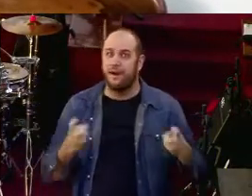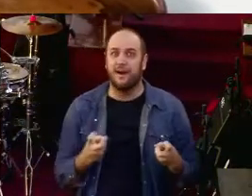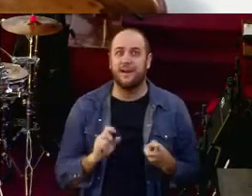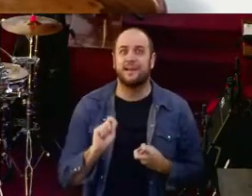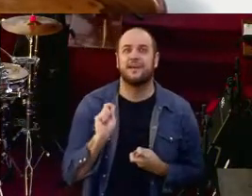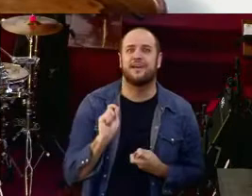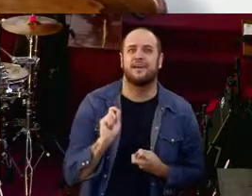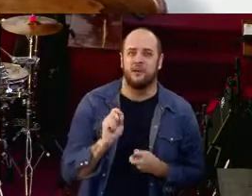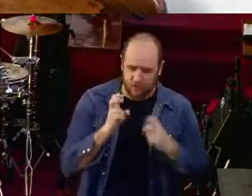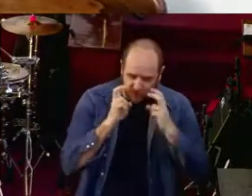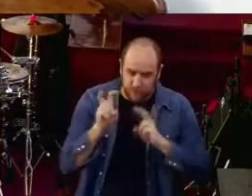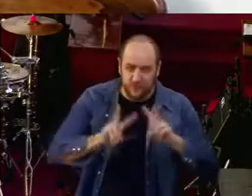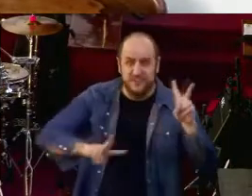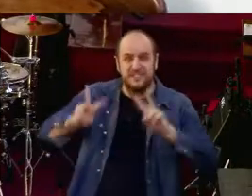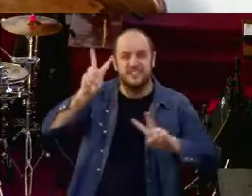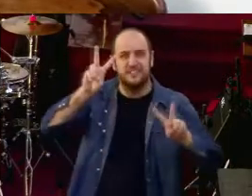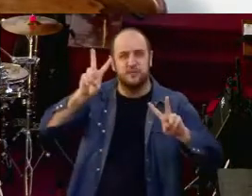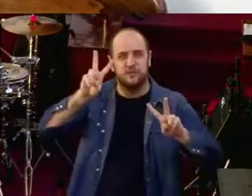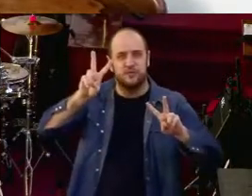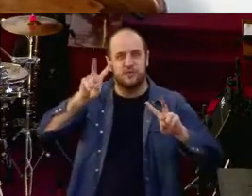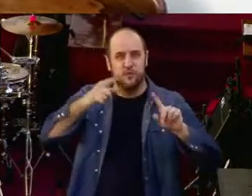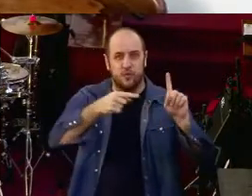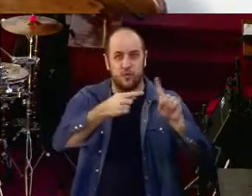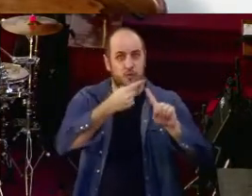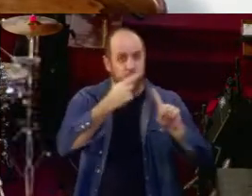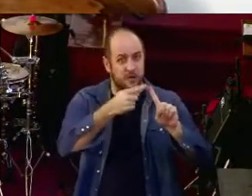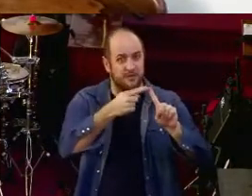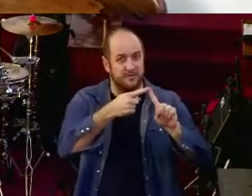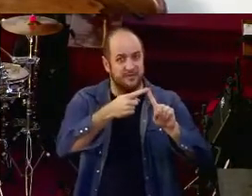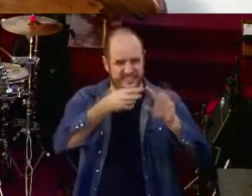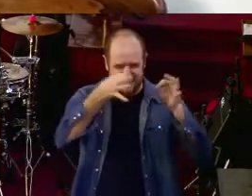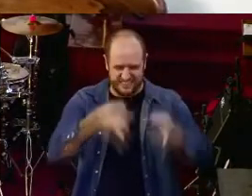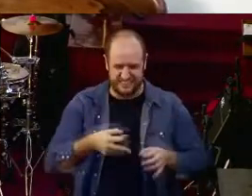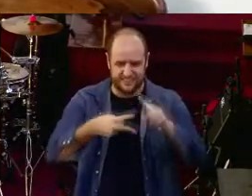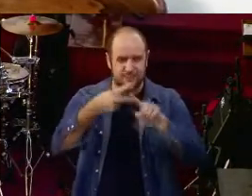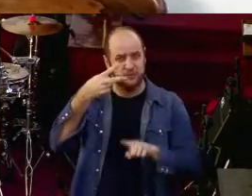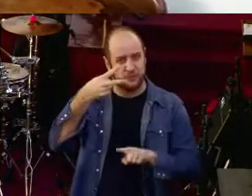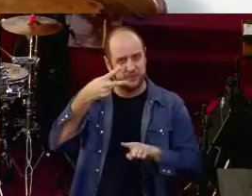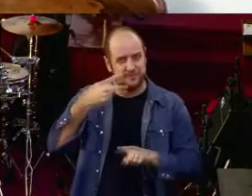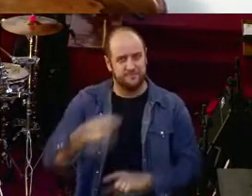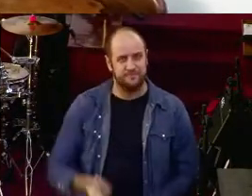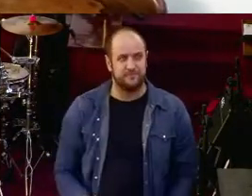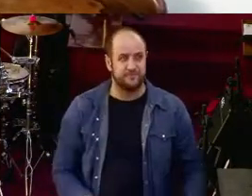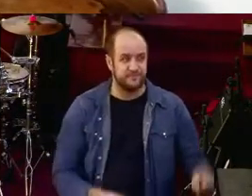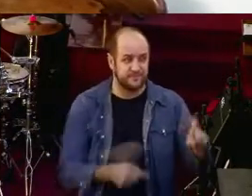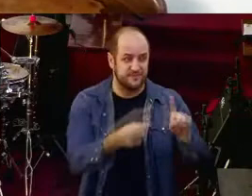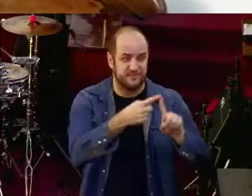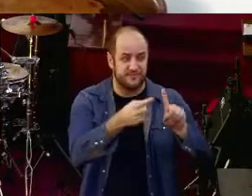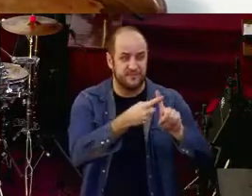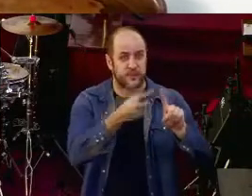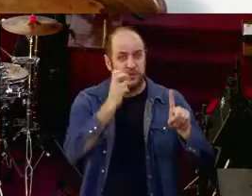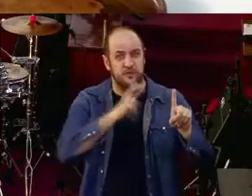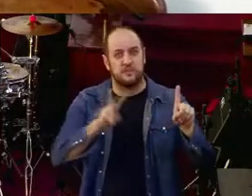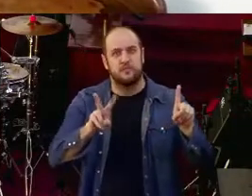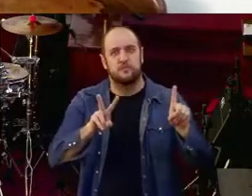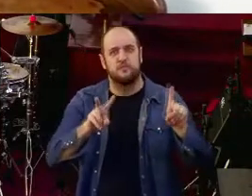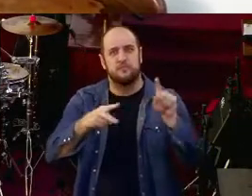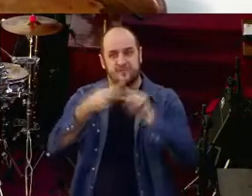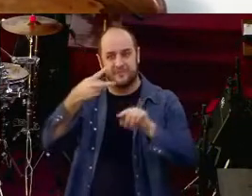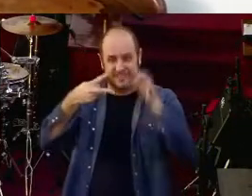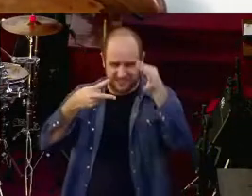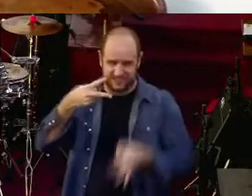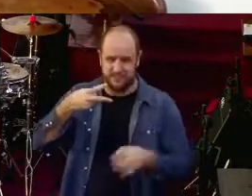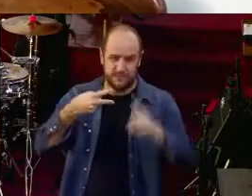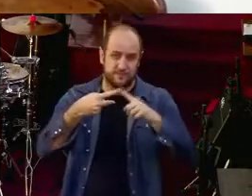uma visão e duas certezas. As duas certezas são as seguintes. A primeira é que isso era a confirmação que ali